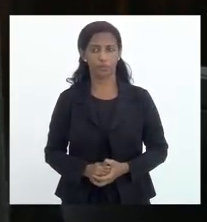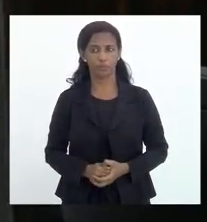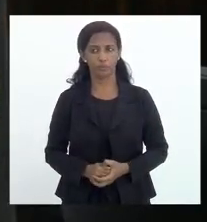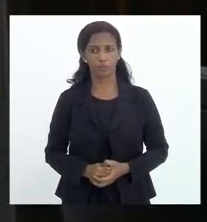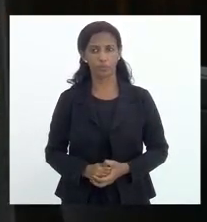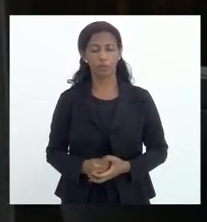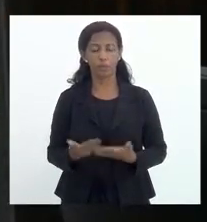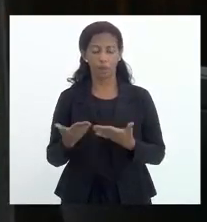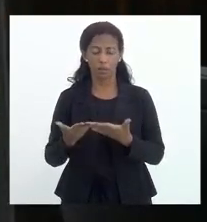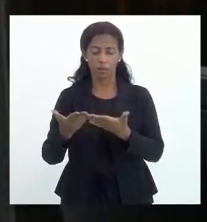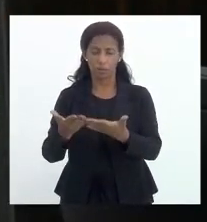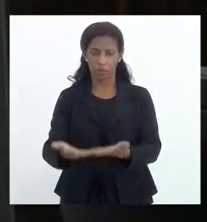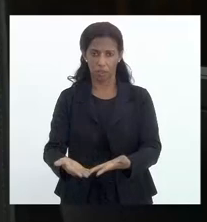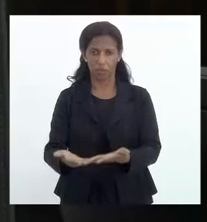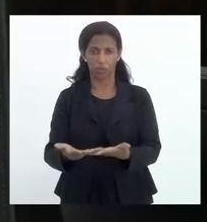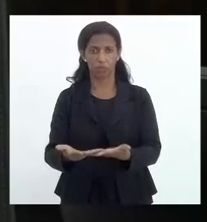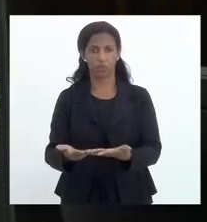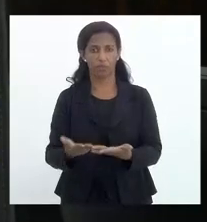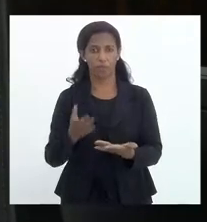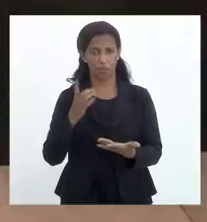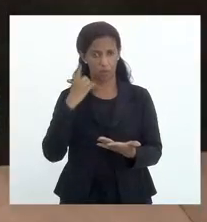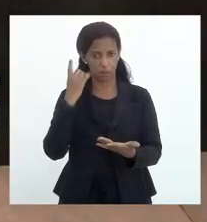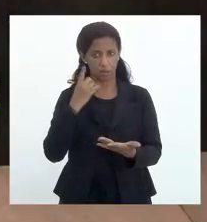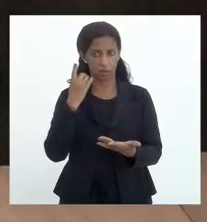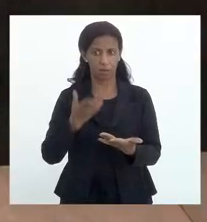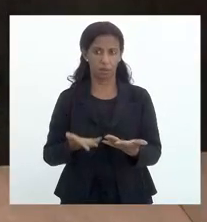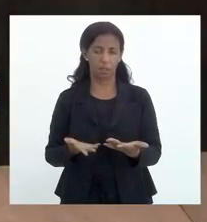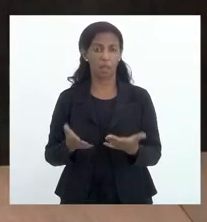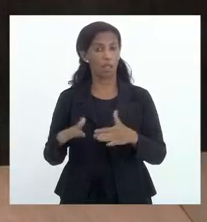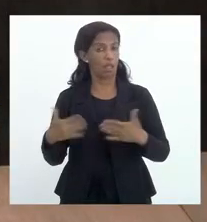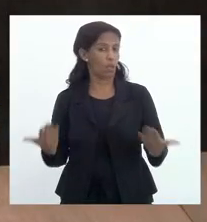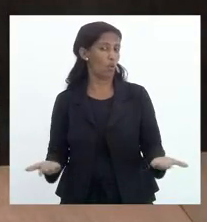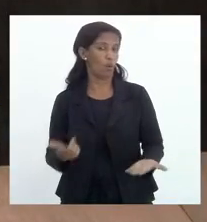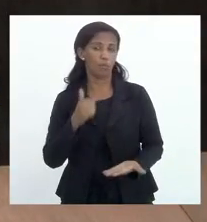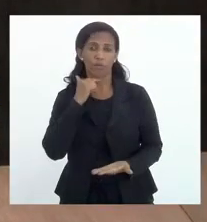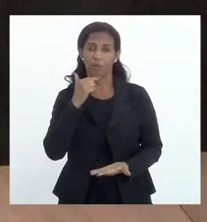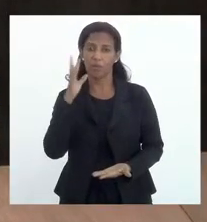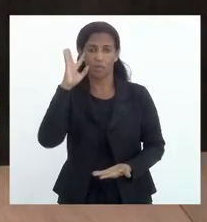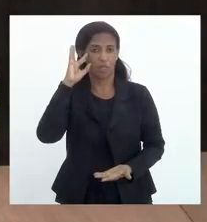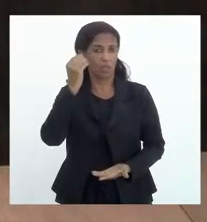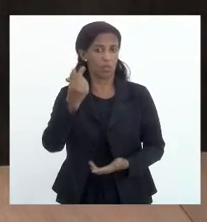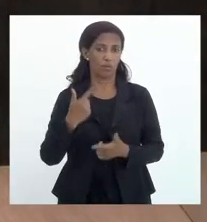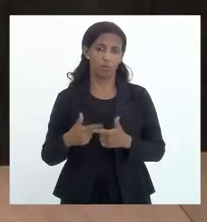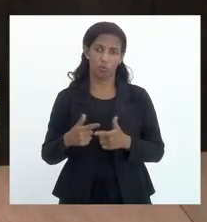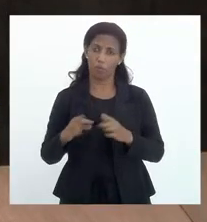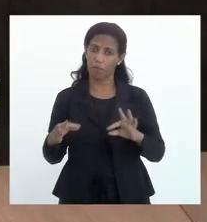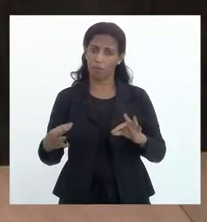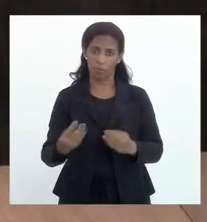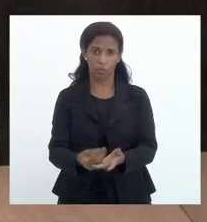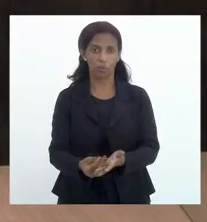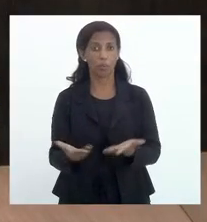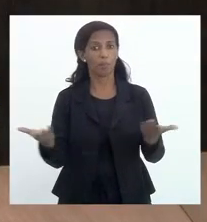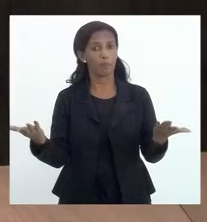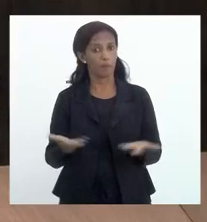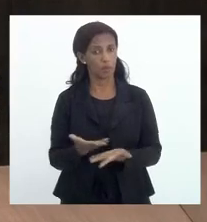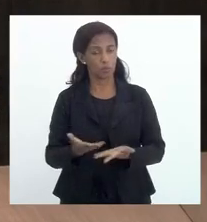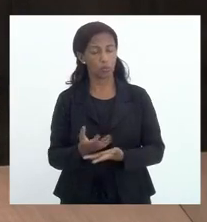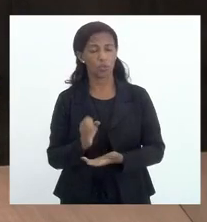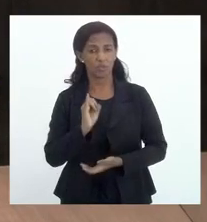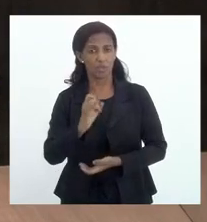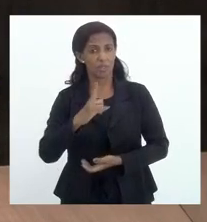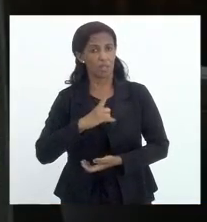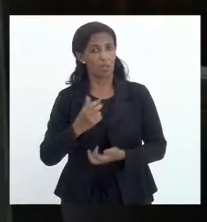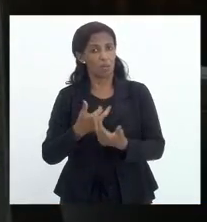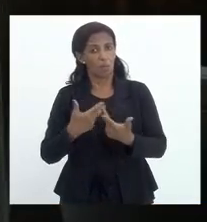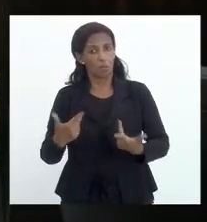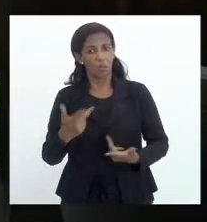deixo a senhora de uma forma... É óbvio que a gente não vai conseguir resolver os problemas todos, mas hoje, se há uma coisa que